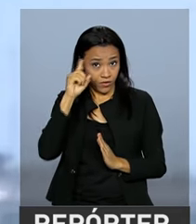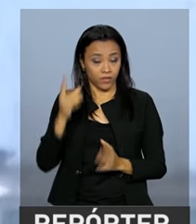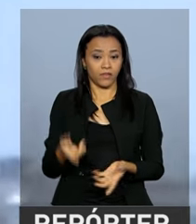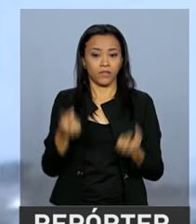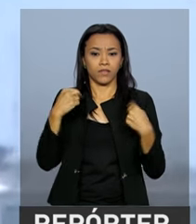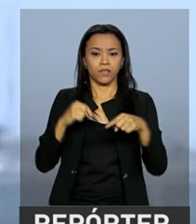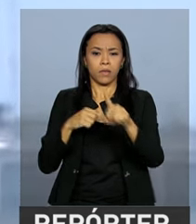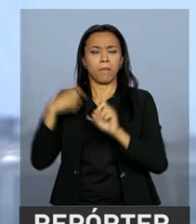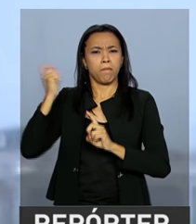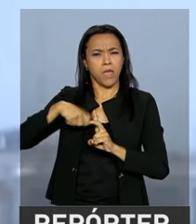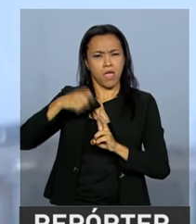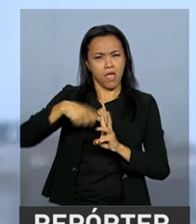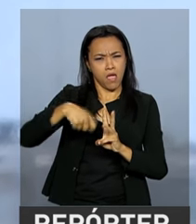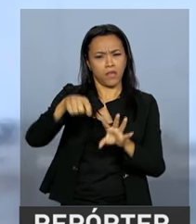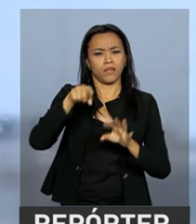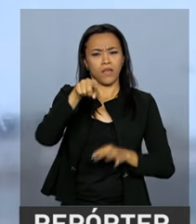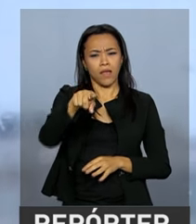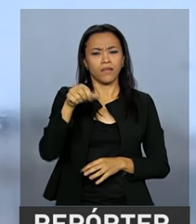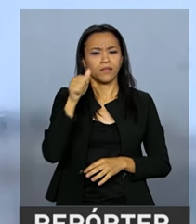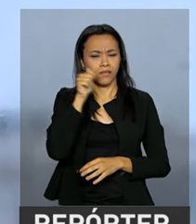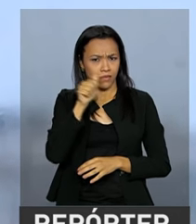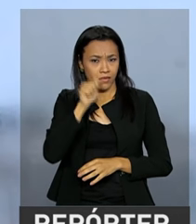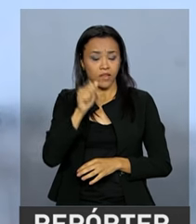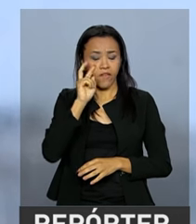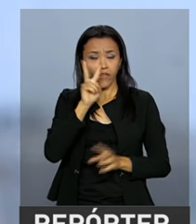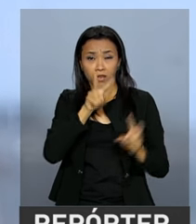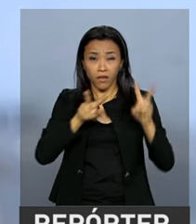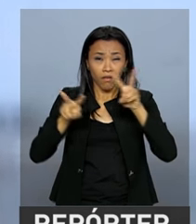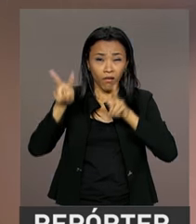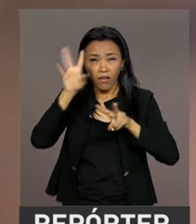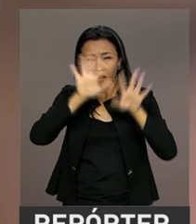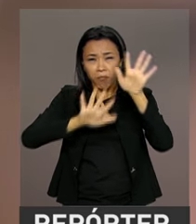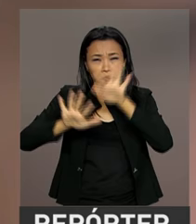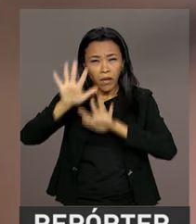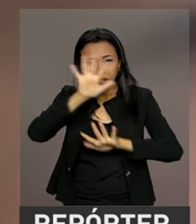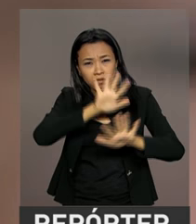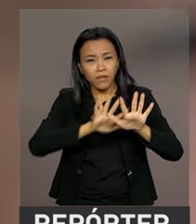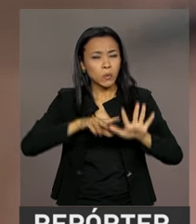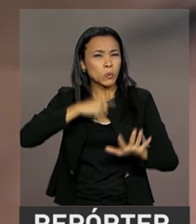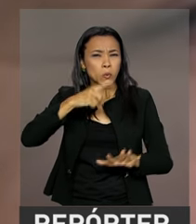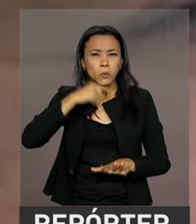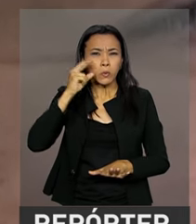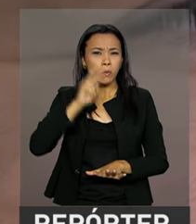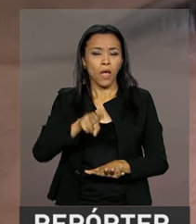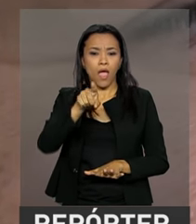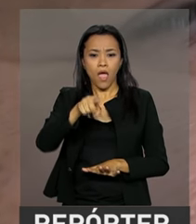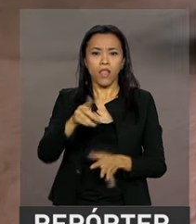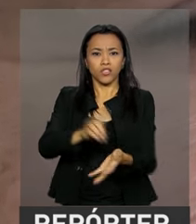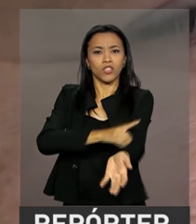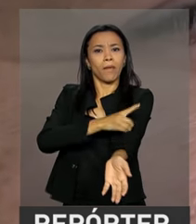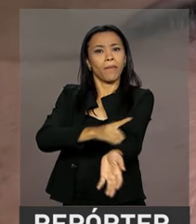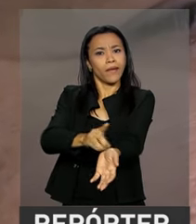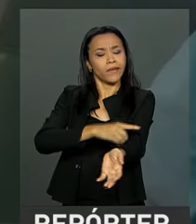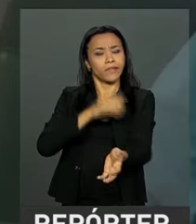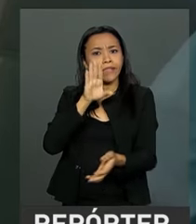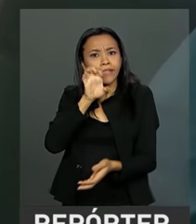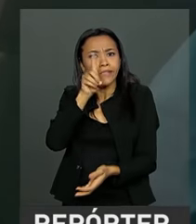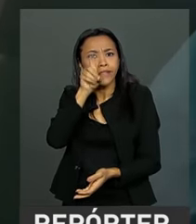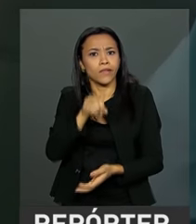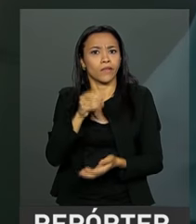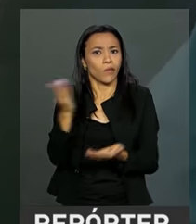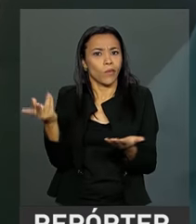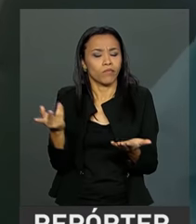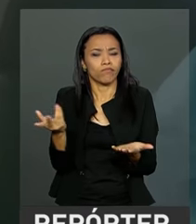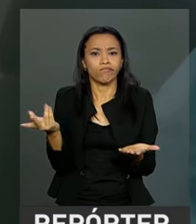Durante meses, Eliette enxergou o mundo assim, embaçado. Diabética, ela desenvolveu catarata cedo e era